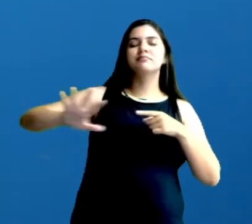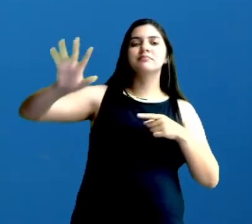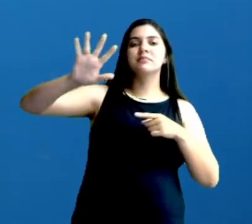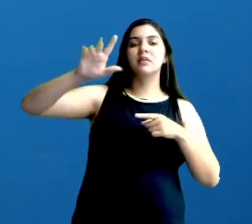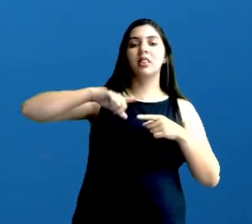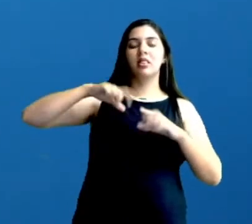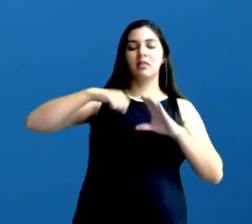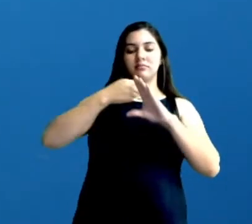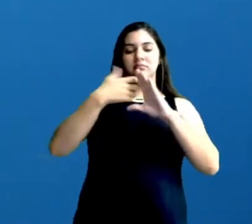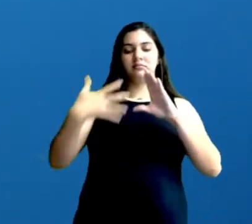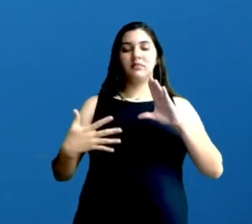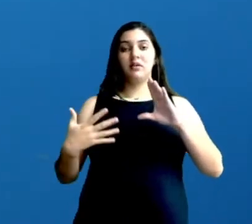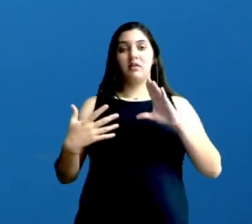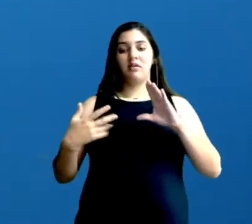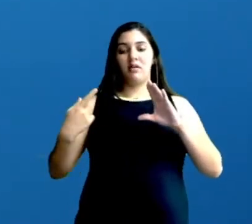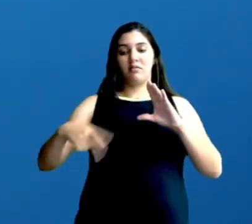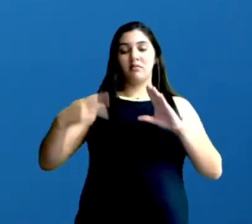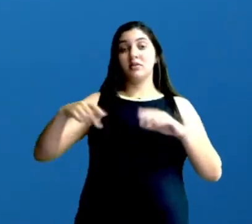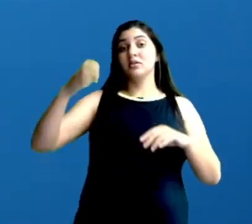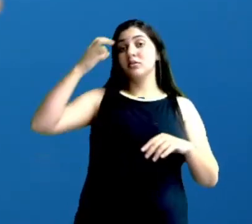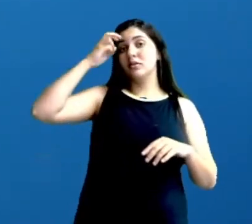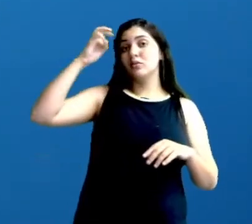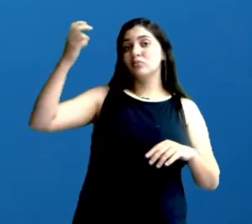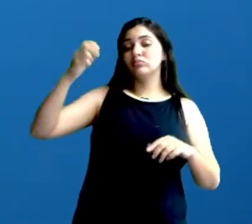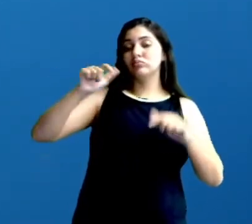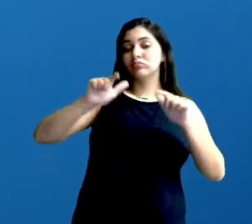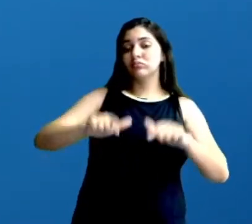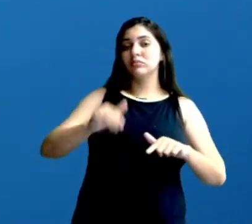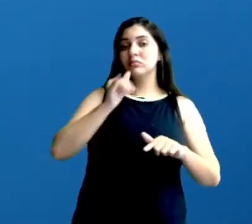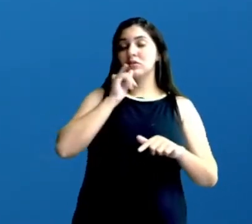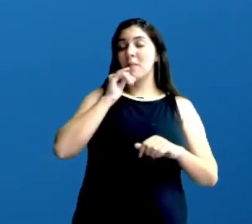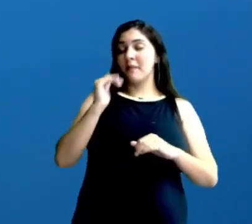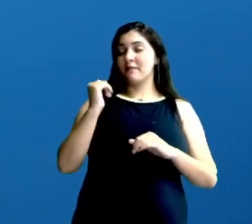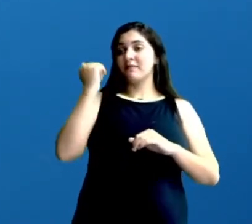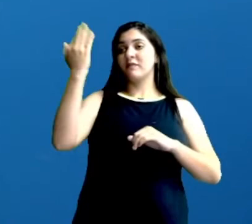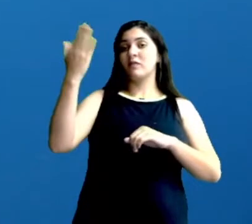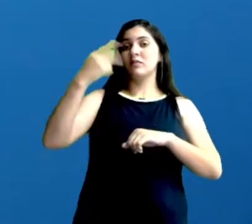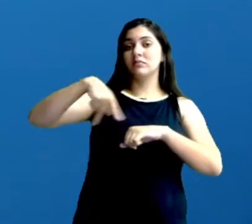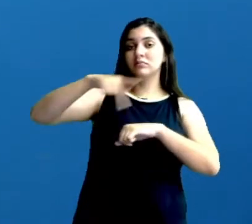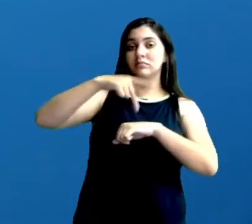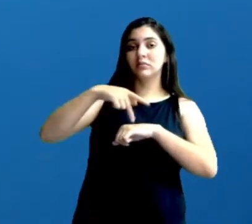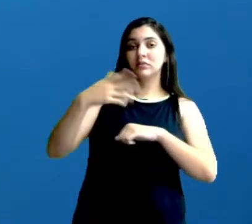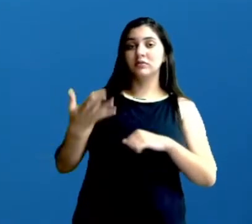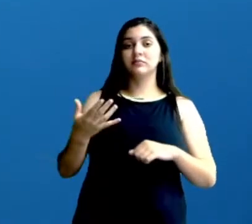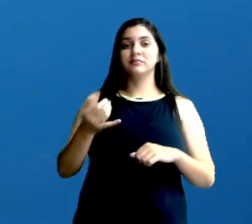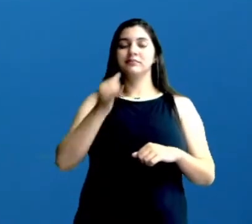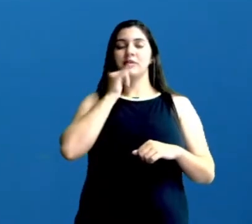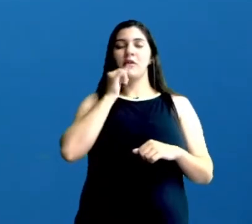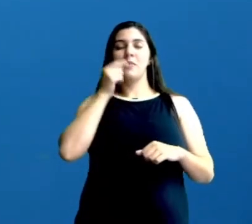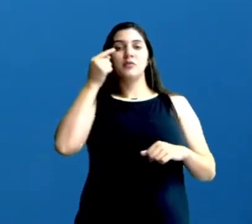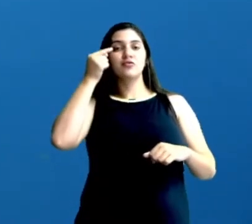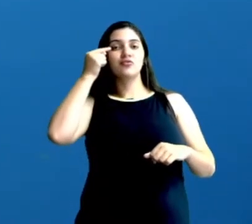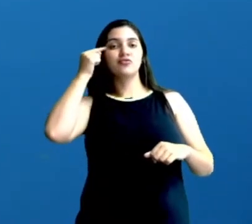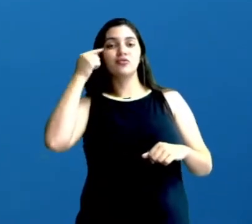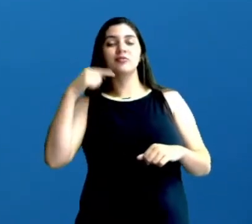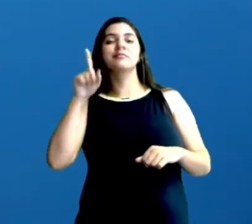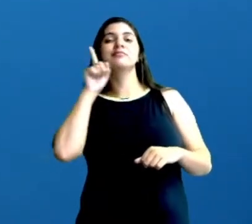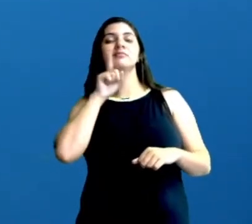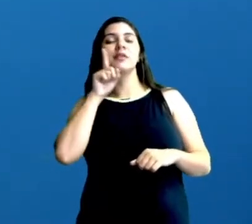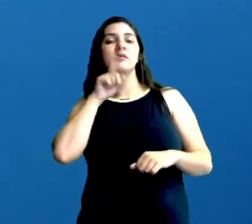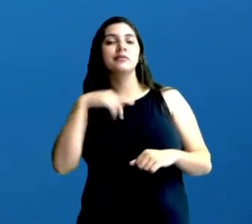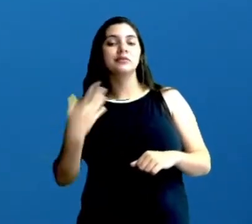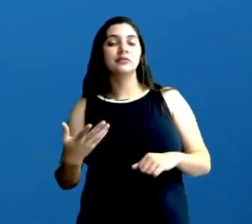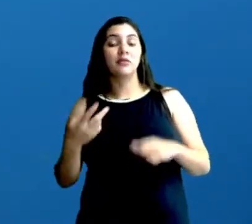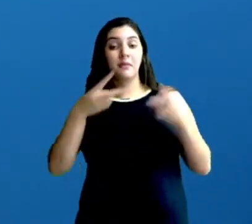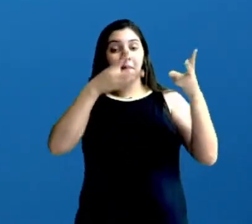uns aspectos que são da cultura do lugar. Então, se a gente for para fora do país, se nós formos para, sei lá, para a China, para os Estados Unidos, a